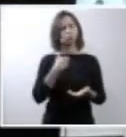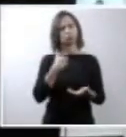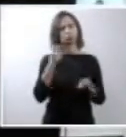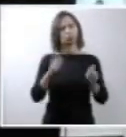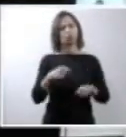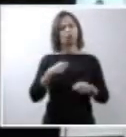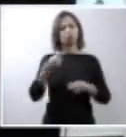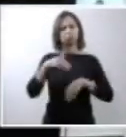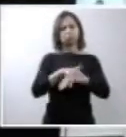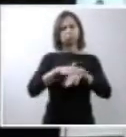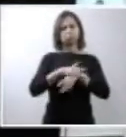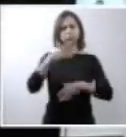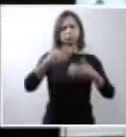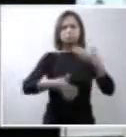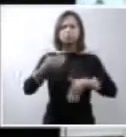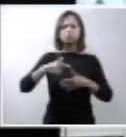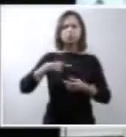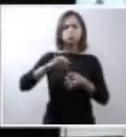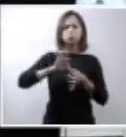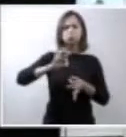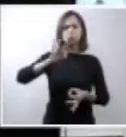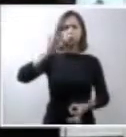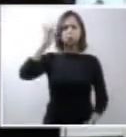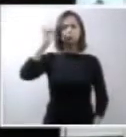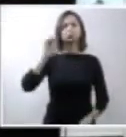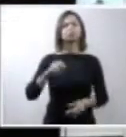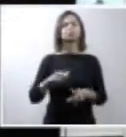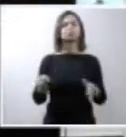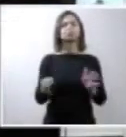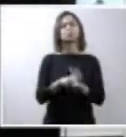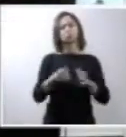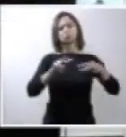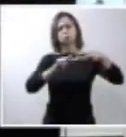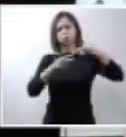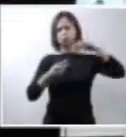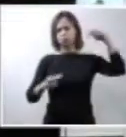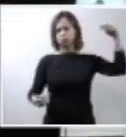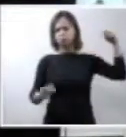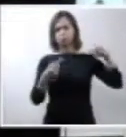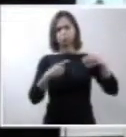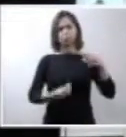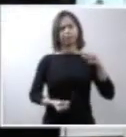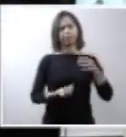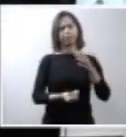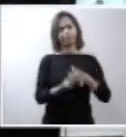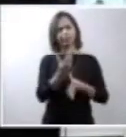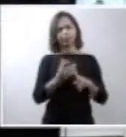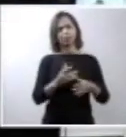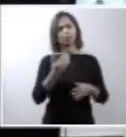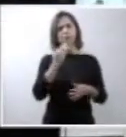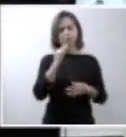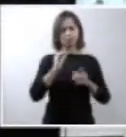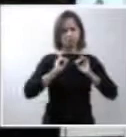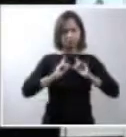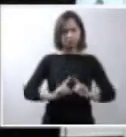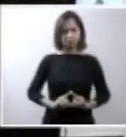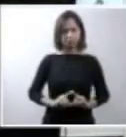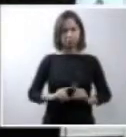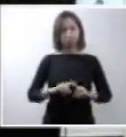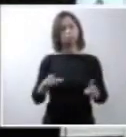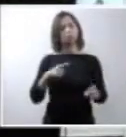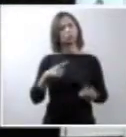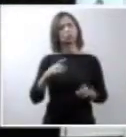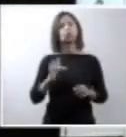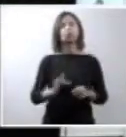aqui sobre esses fatores epigenéticos que são causadores de deficiências e, às vezes, até tumores na